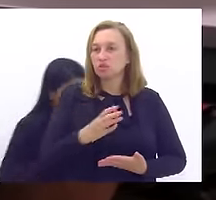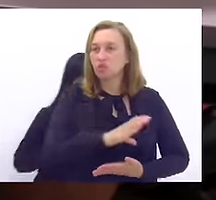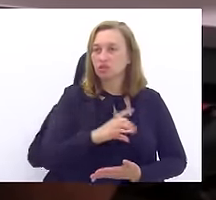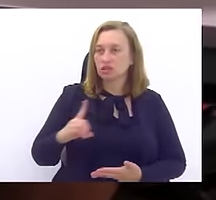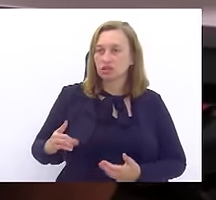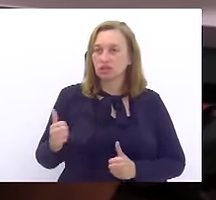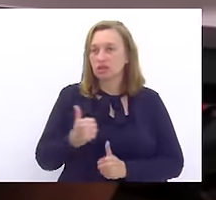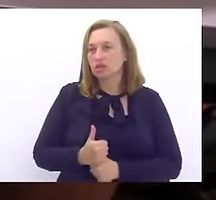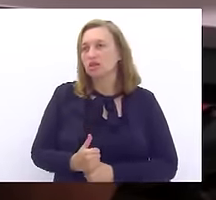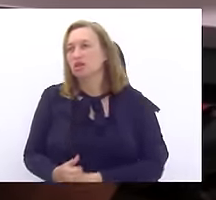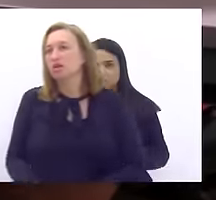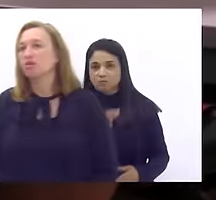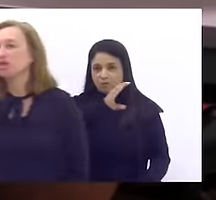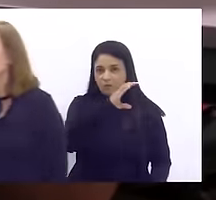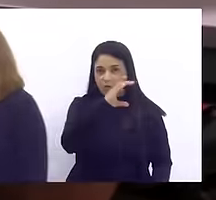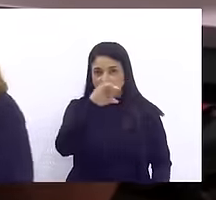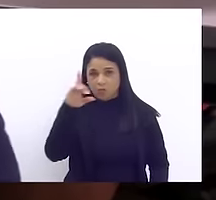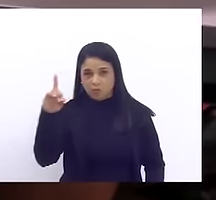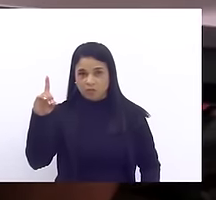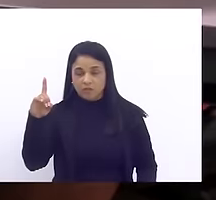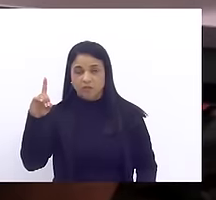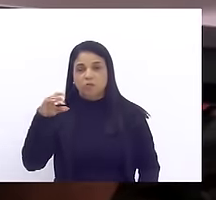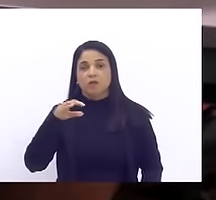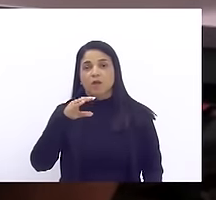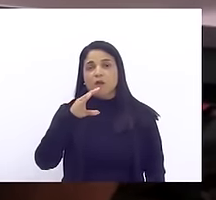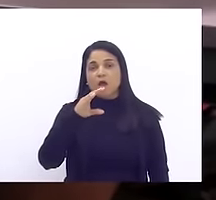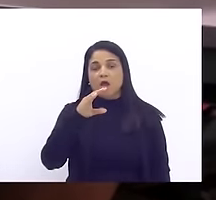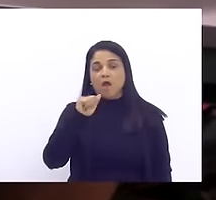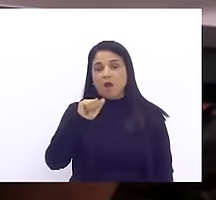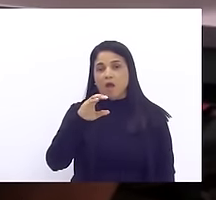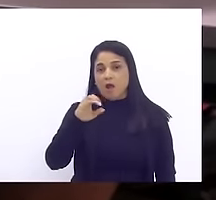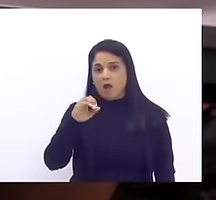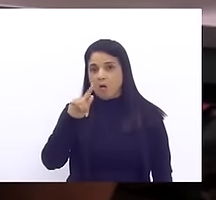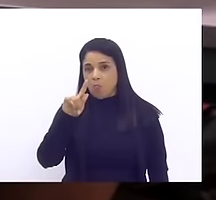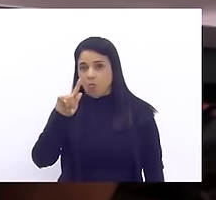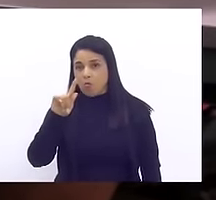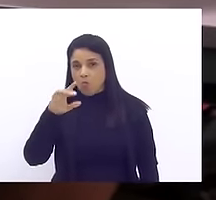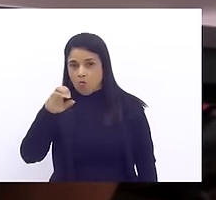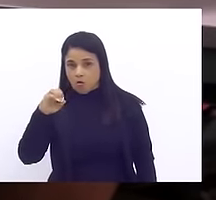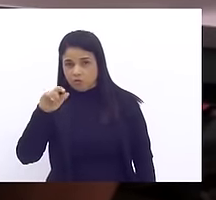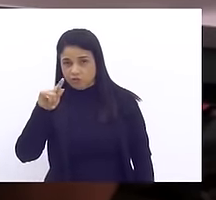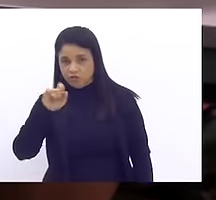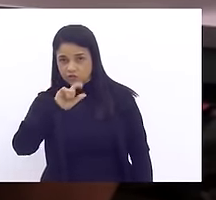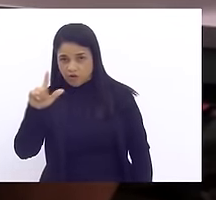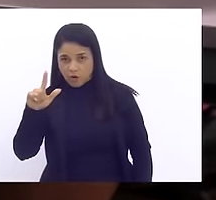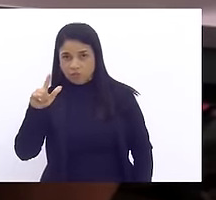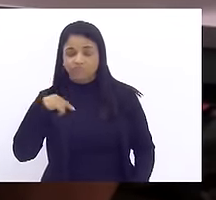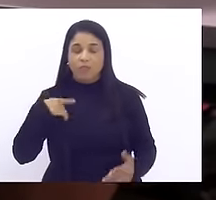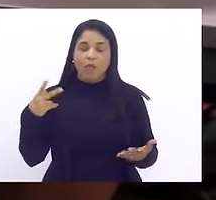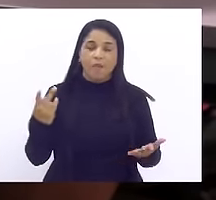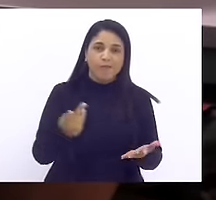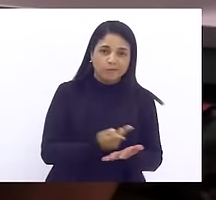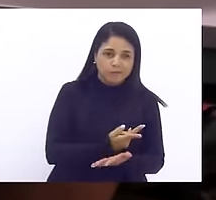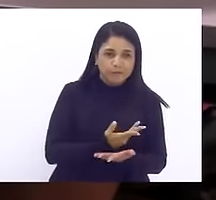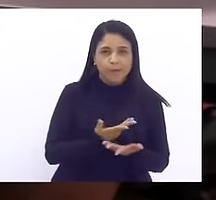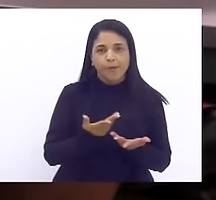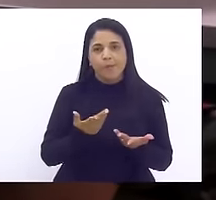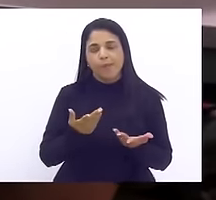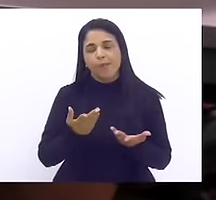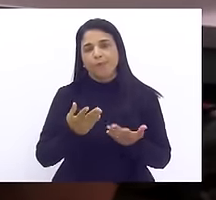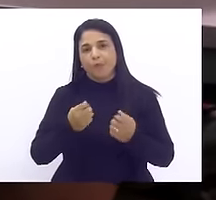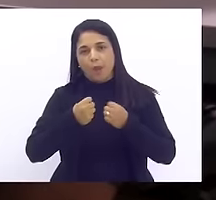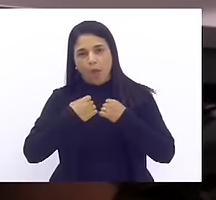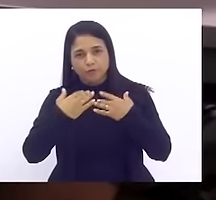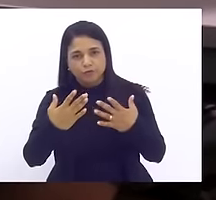da cogel as informações ele me passou e eu prontamente passei o de Lima e assim aconteceu tudo aquilo que a gente viu na audiência